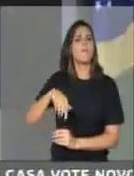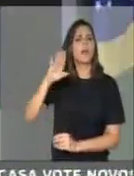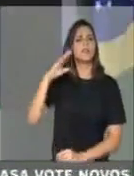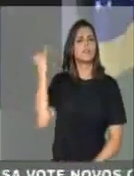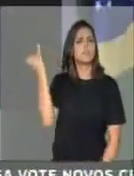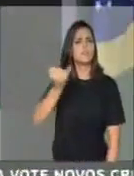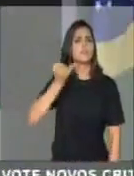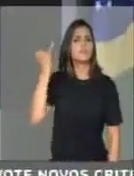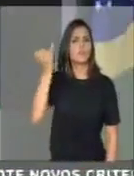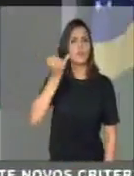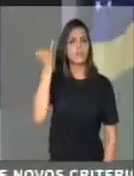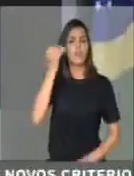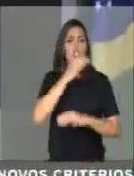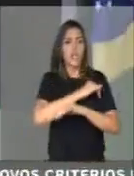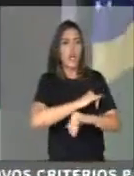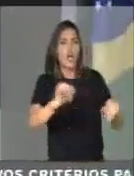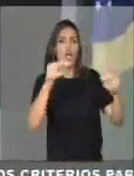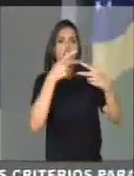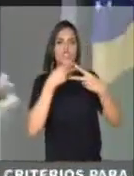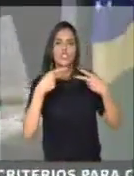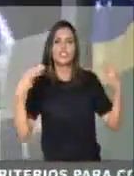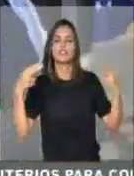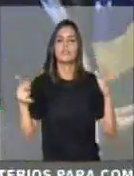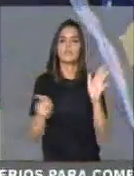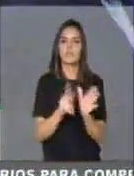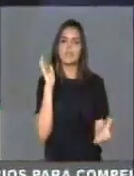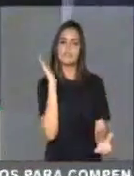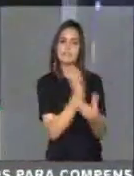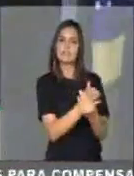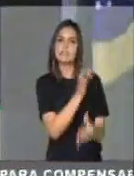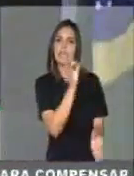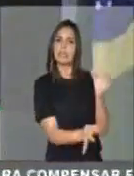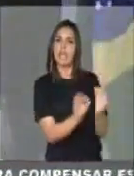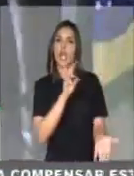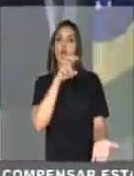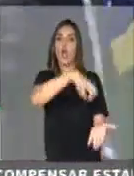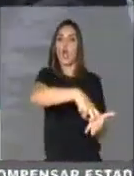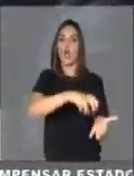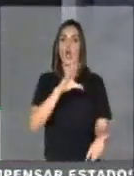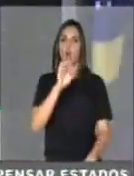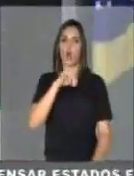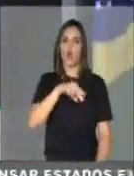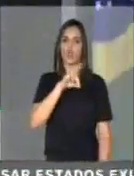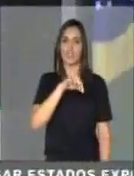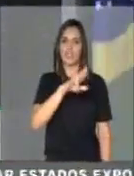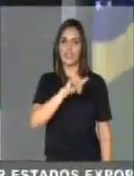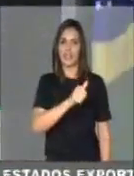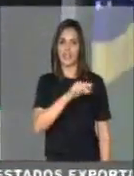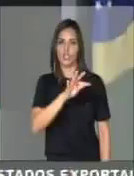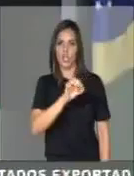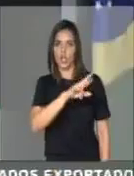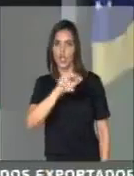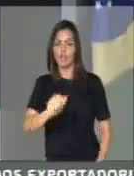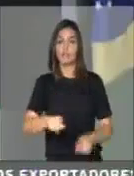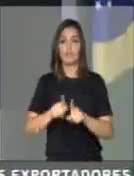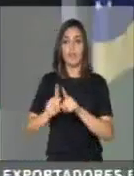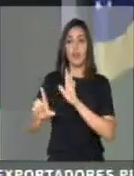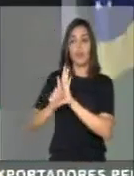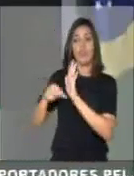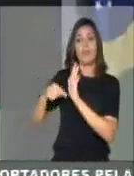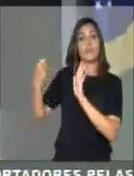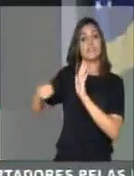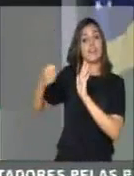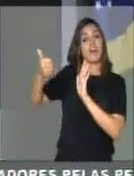mais relevante, as notícias sobre a prolação de sentenças condenatórias, o que também se avalia como uma limitação da referida lei que